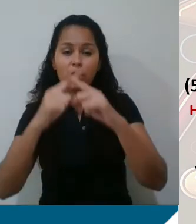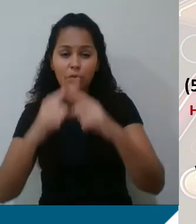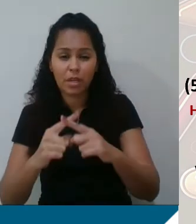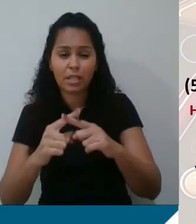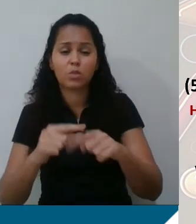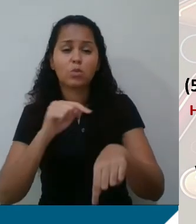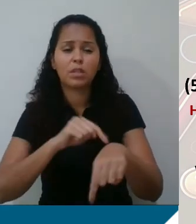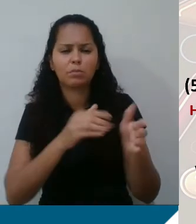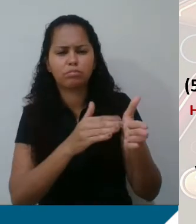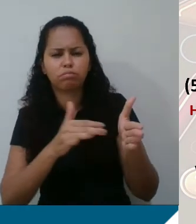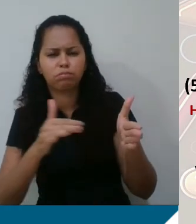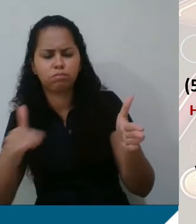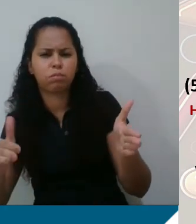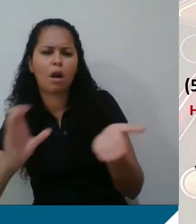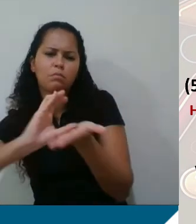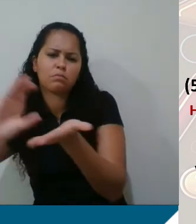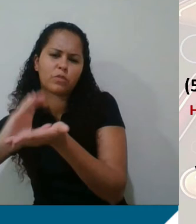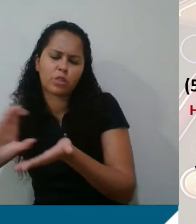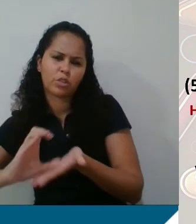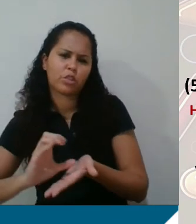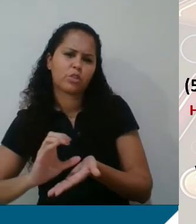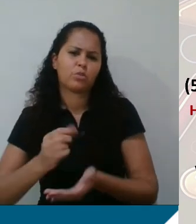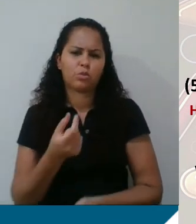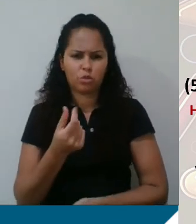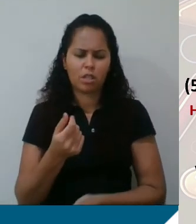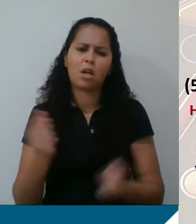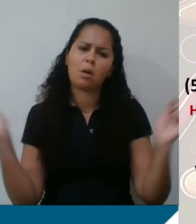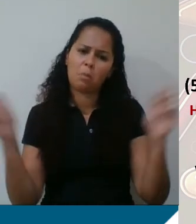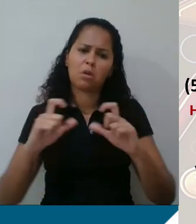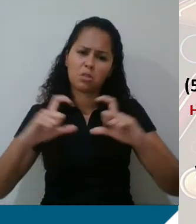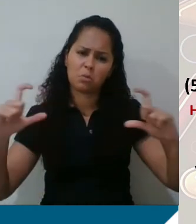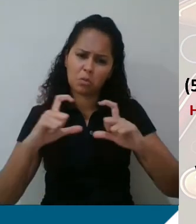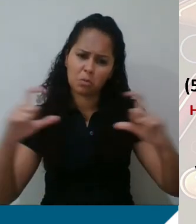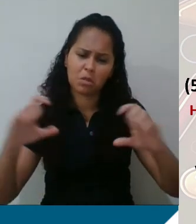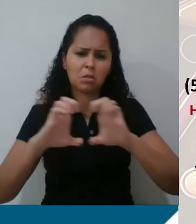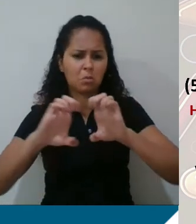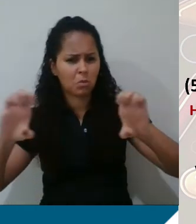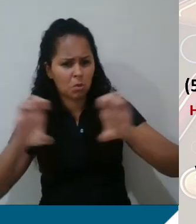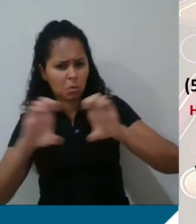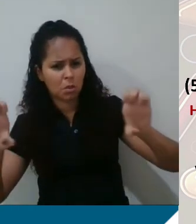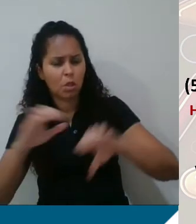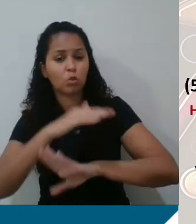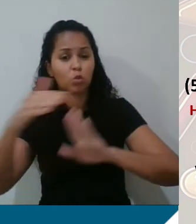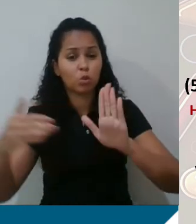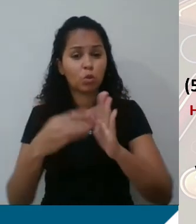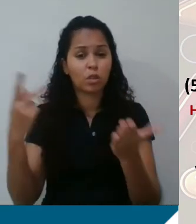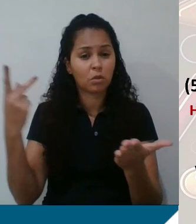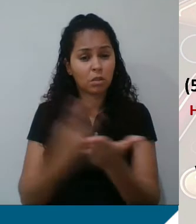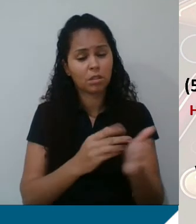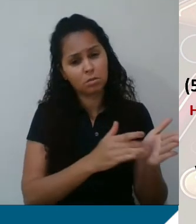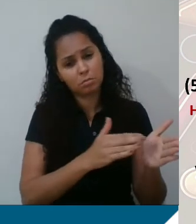investido. Então, isso a gente pode dizer que é uma expressão ou uma fórmula, como vocês queiram, né? Que retrata tudo o que aconteceu